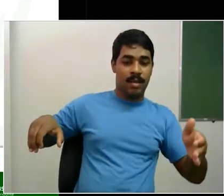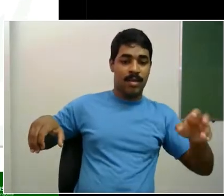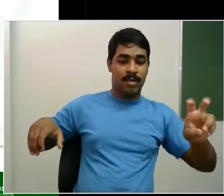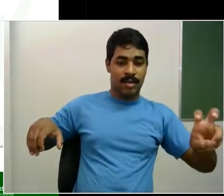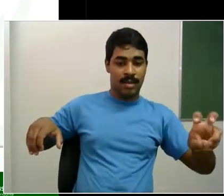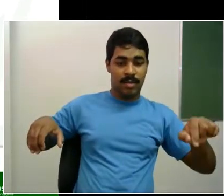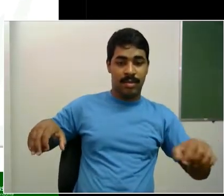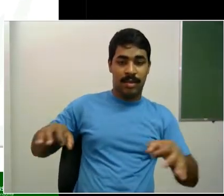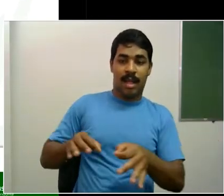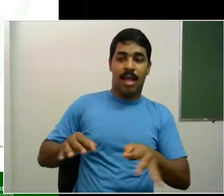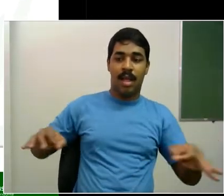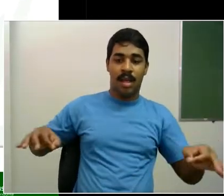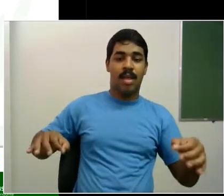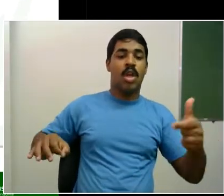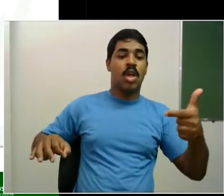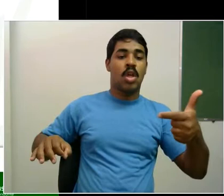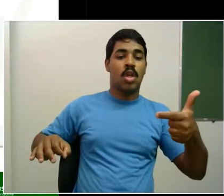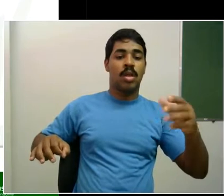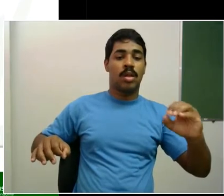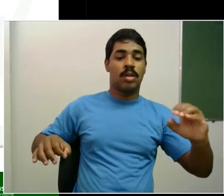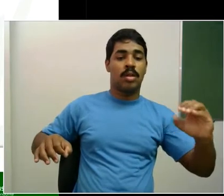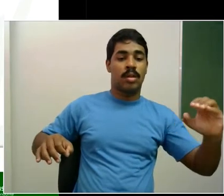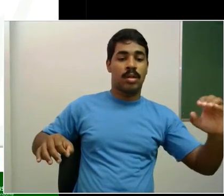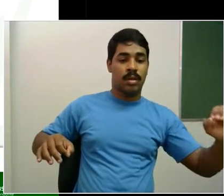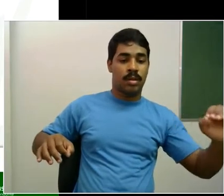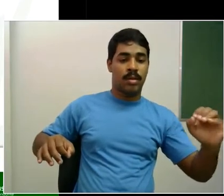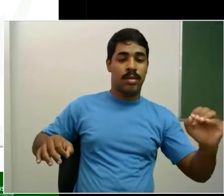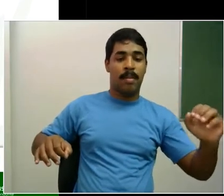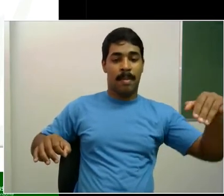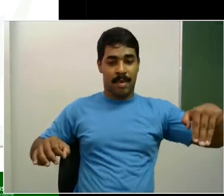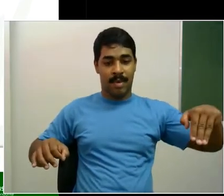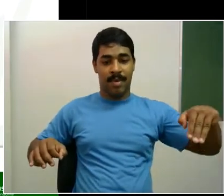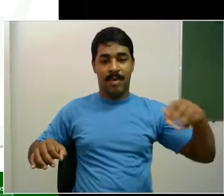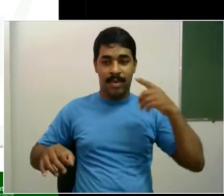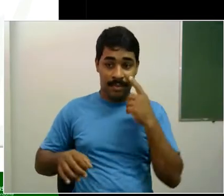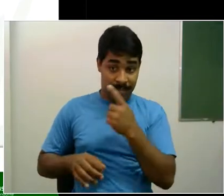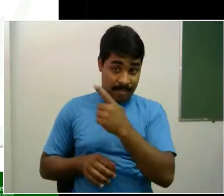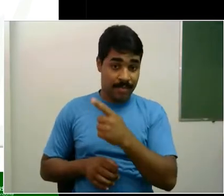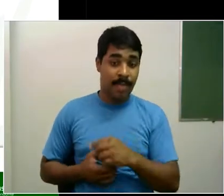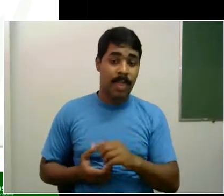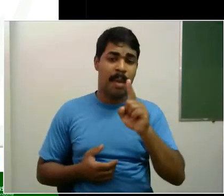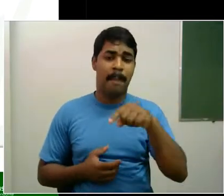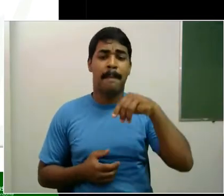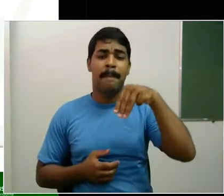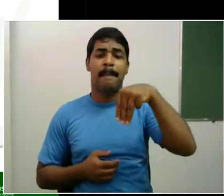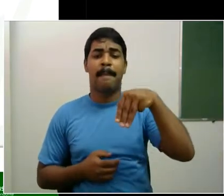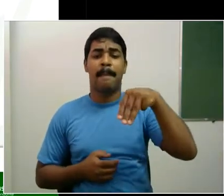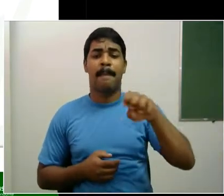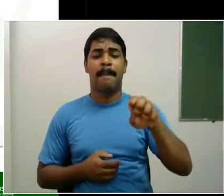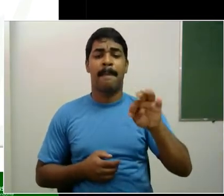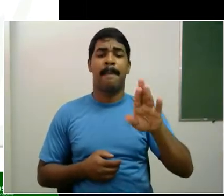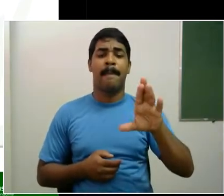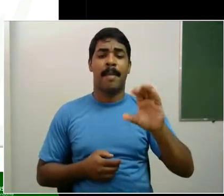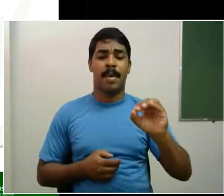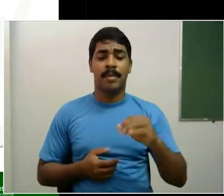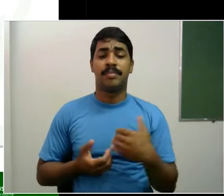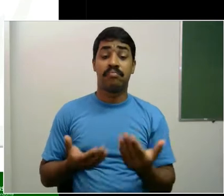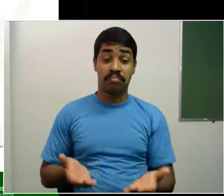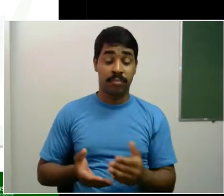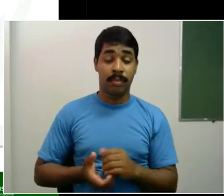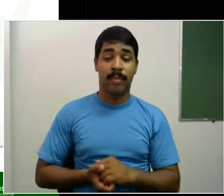metros, 500 metros, 1000 metros, 1500 metros e 2000 metros. Ele quer a